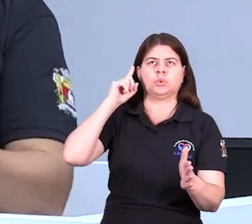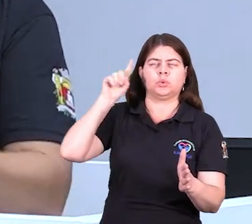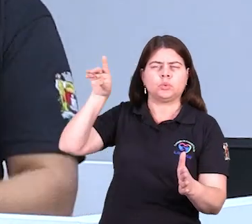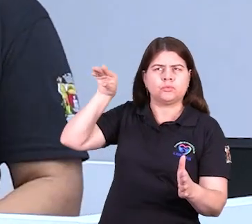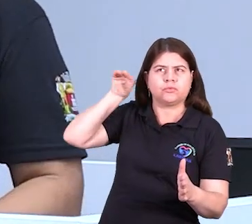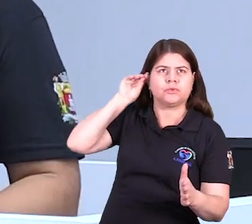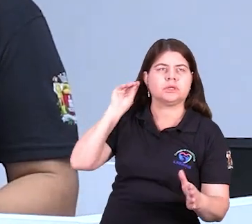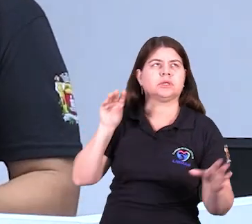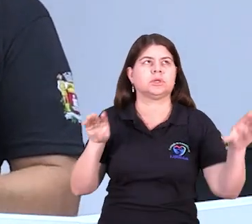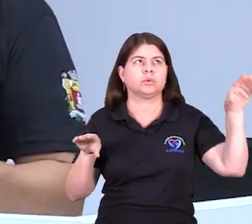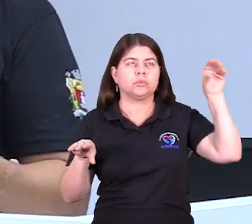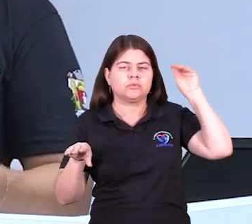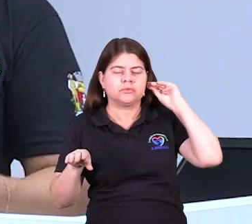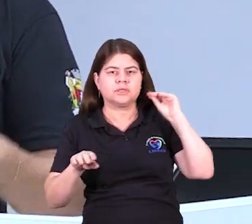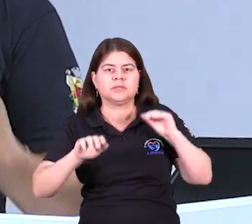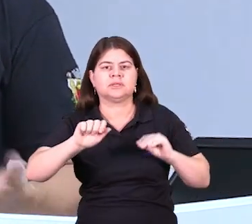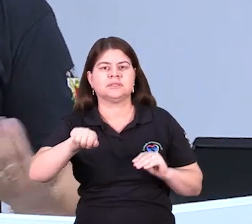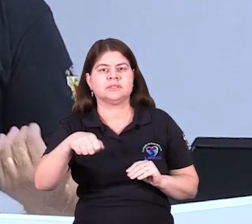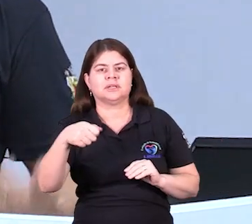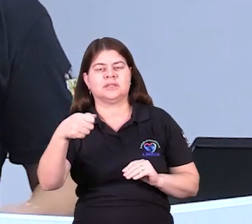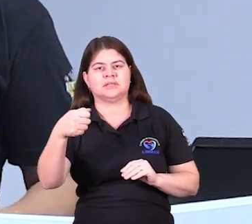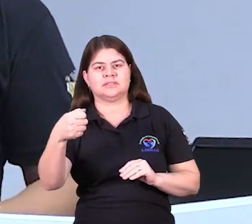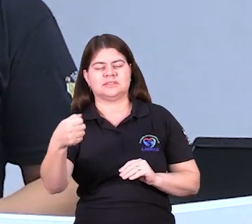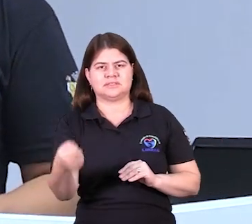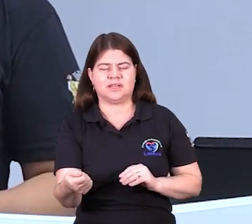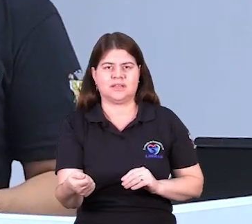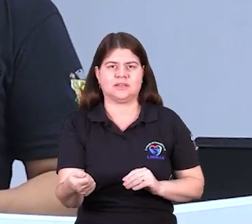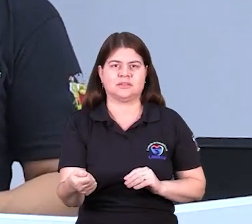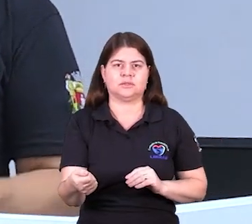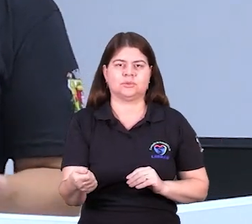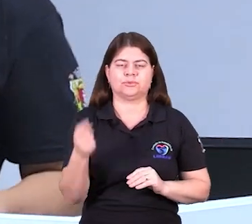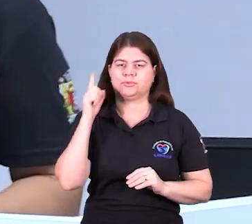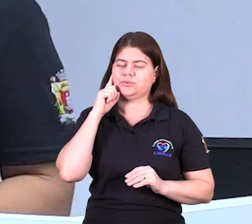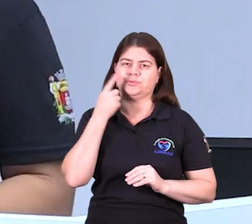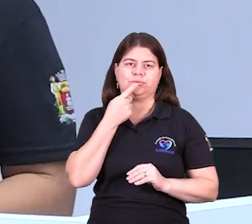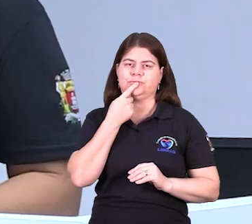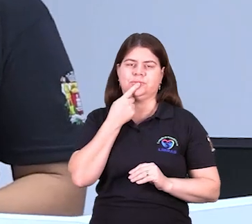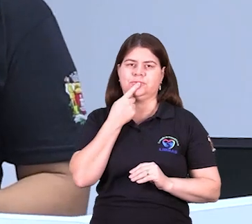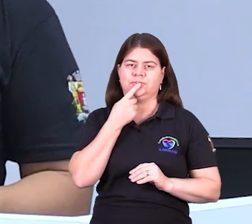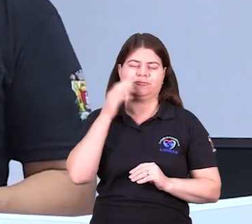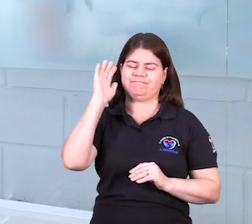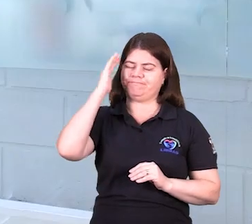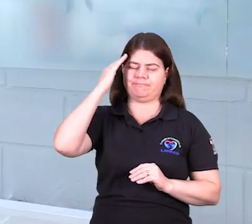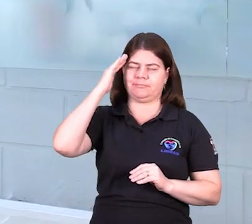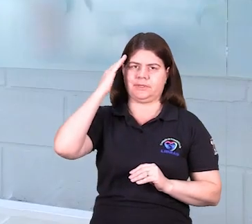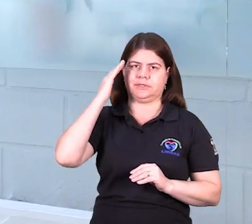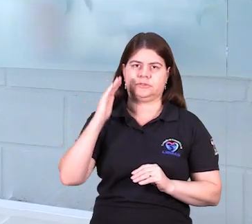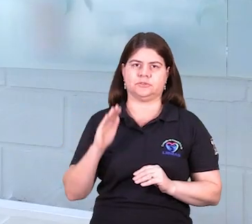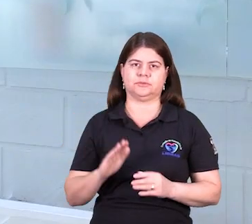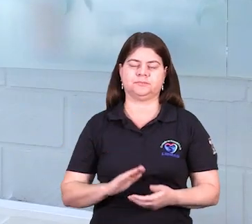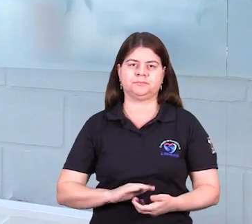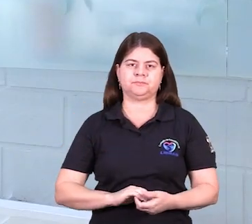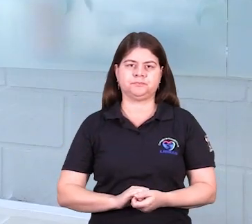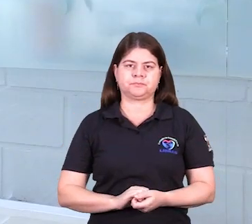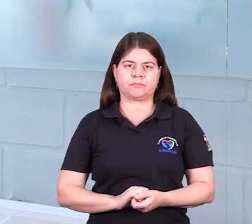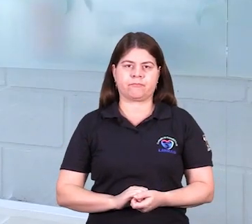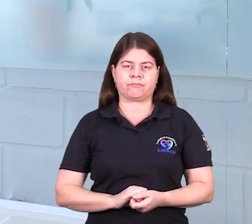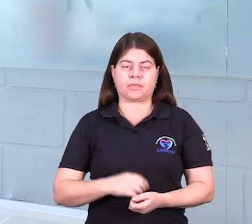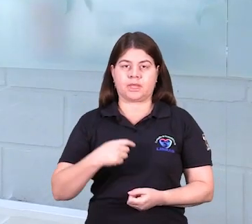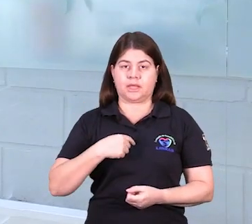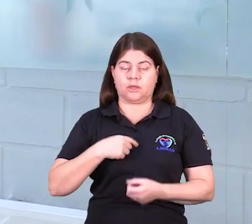está e sinalizar do jeito que ele fala, o surdo praticamente não entende. Eu achei bem